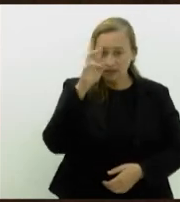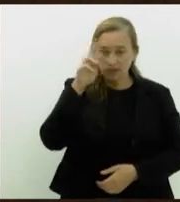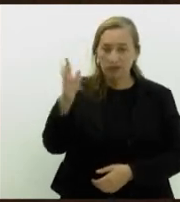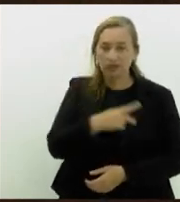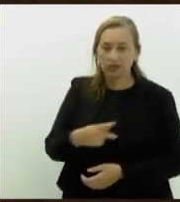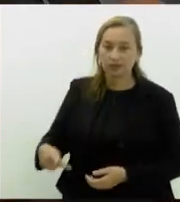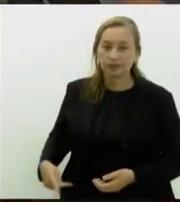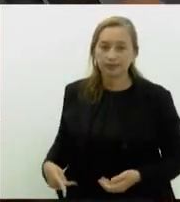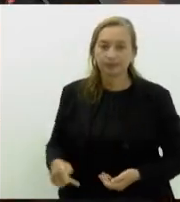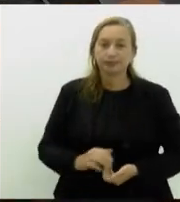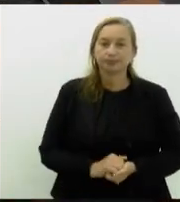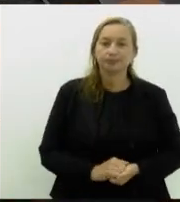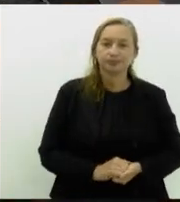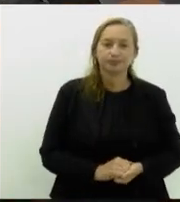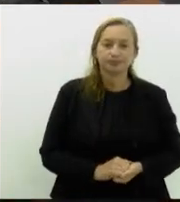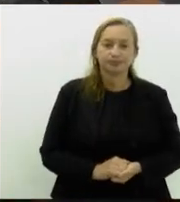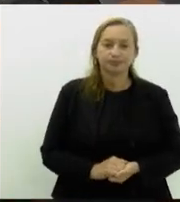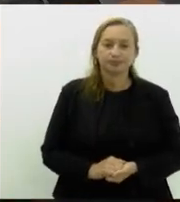presidente.